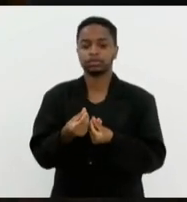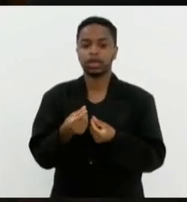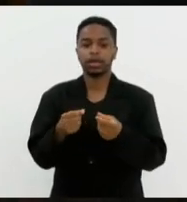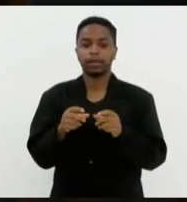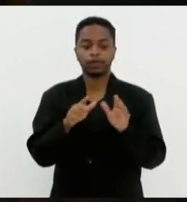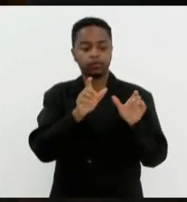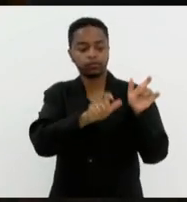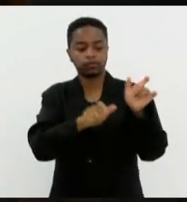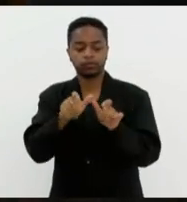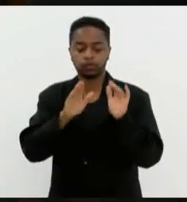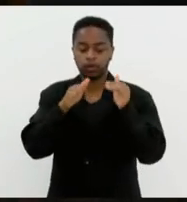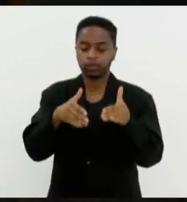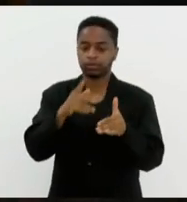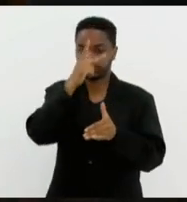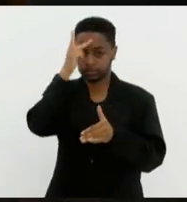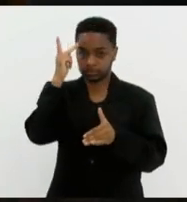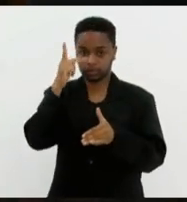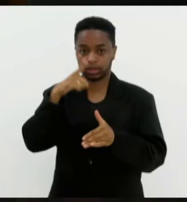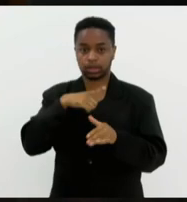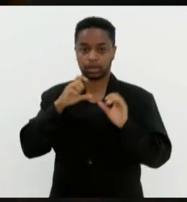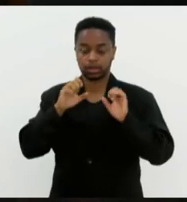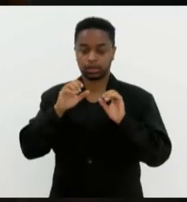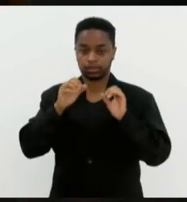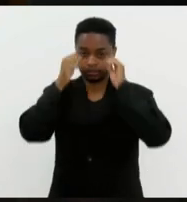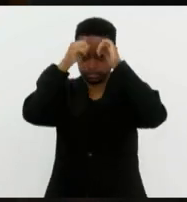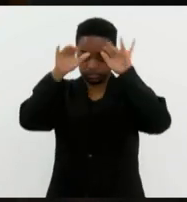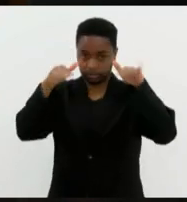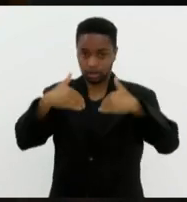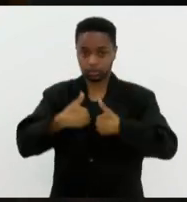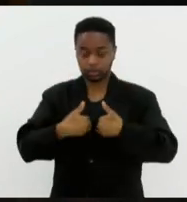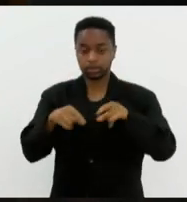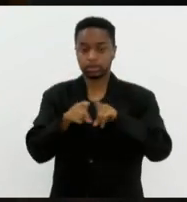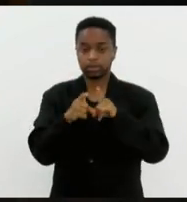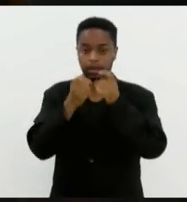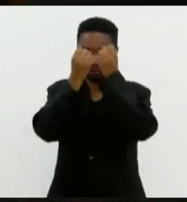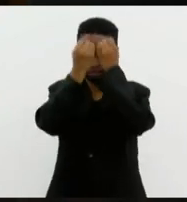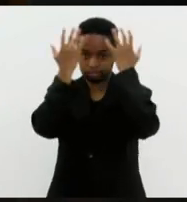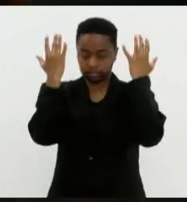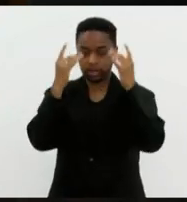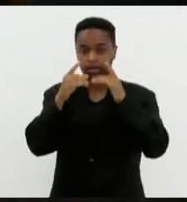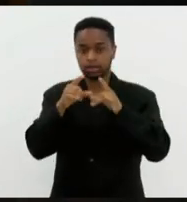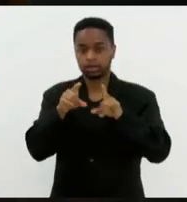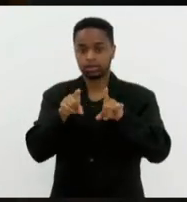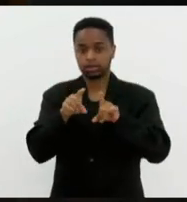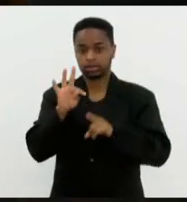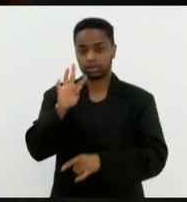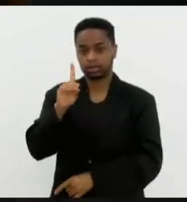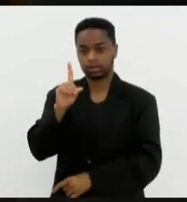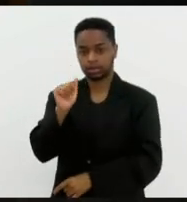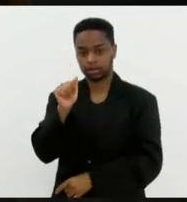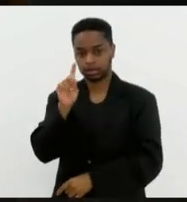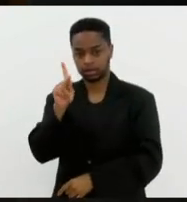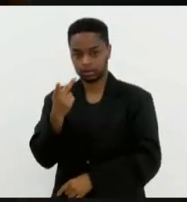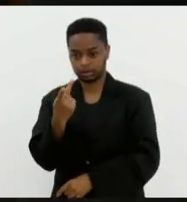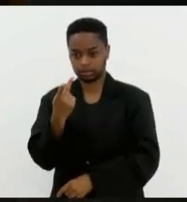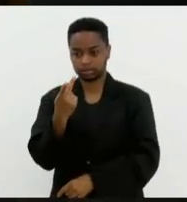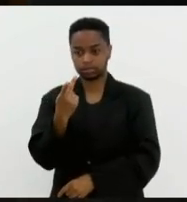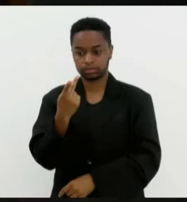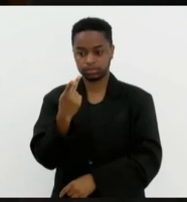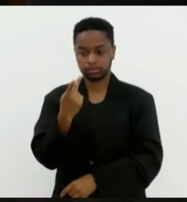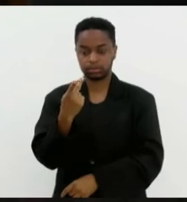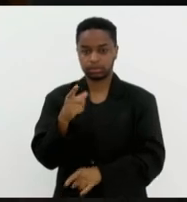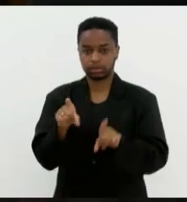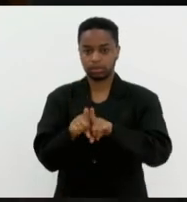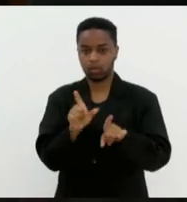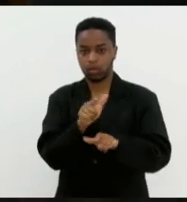espectro autista, TEA, transtorno de déficit de atenção com hiperatividade, TDAH, e outras